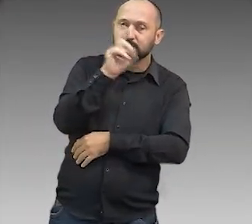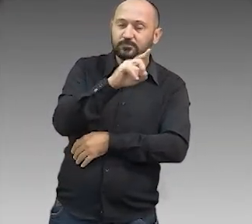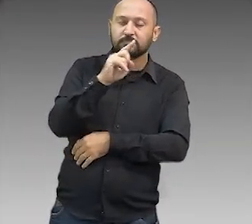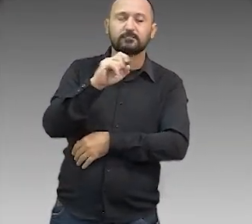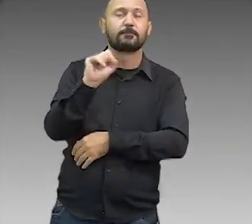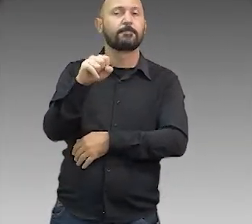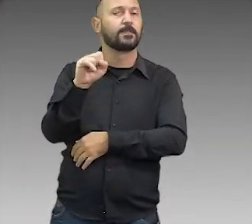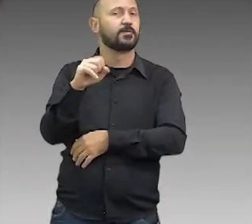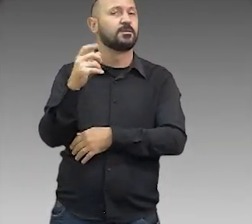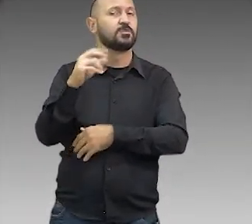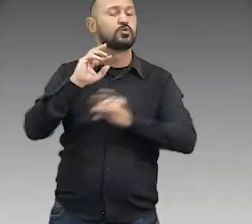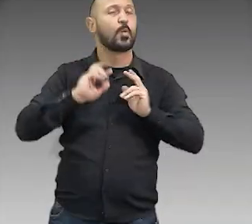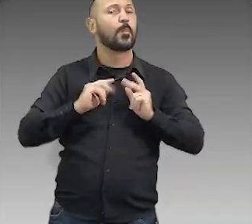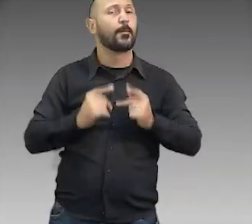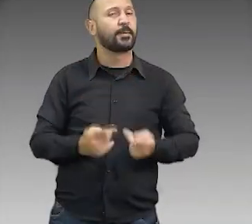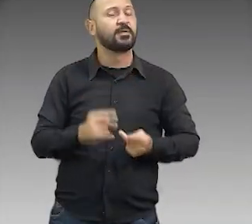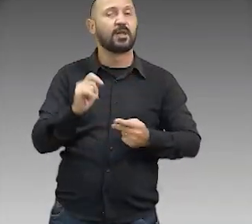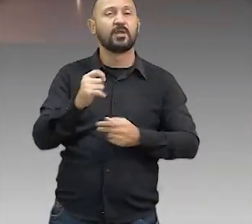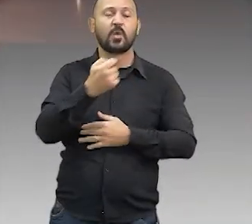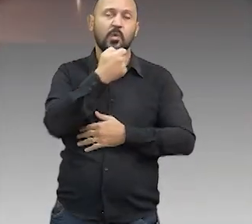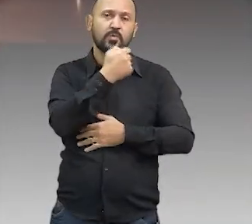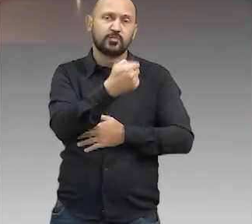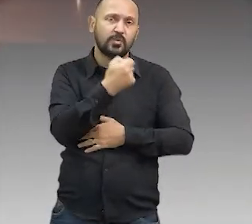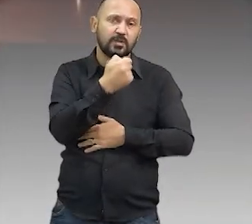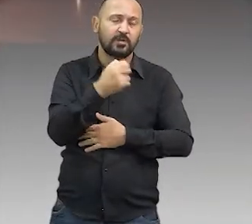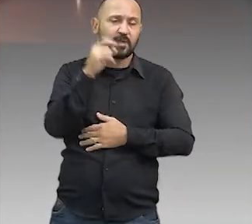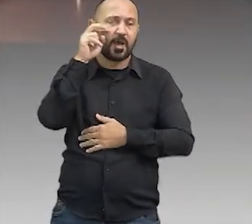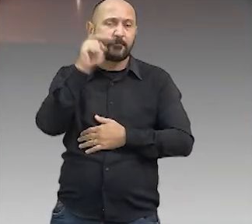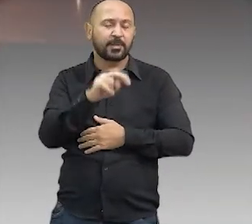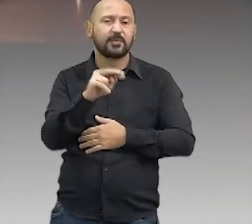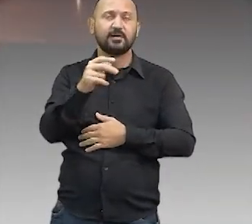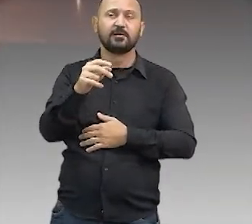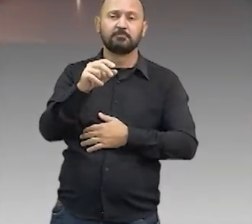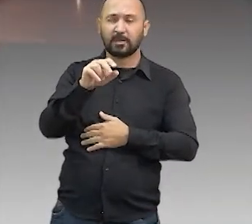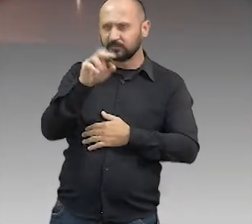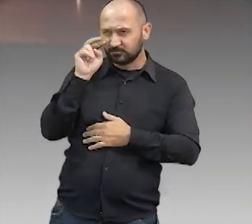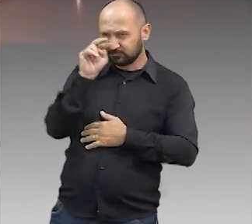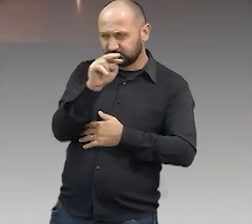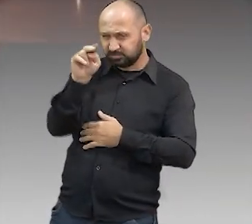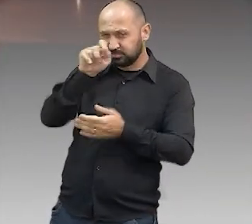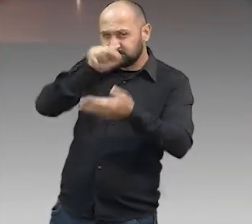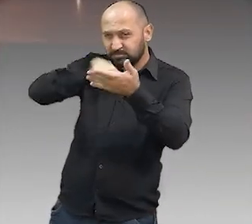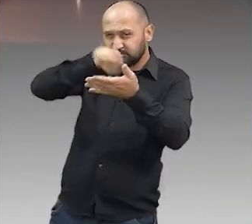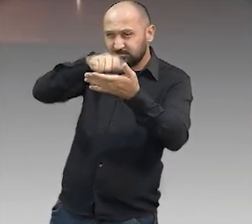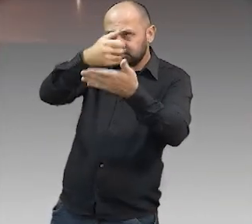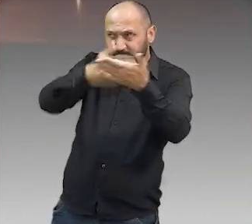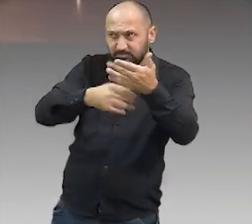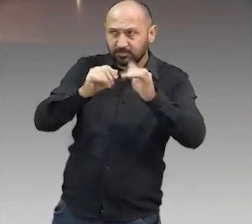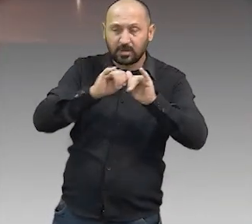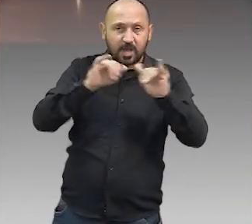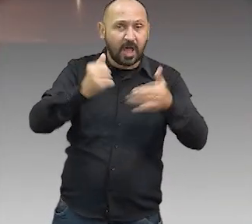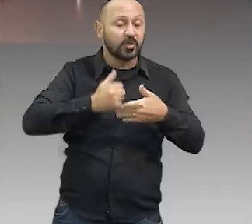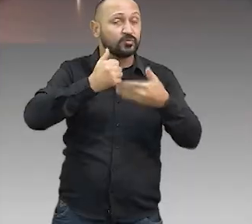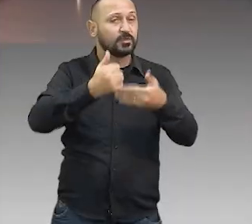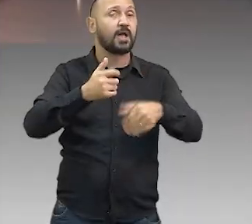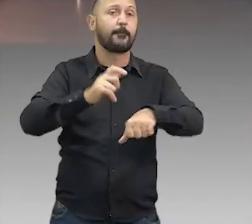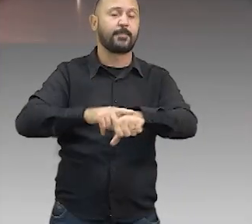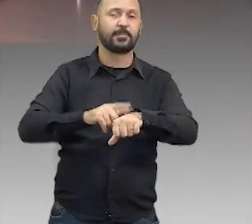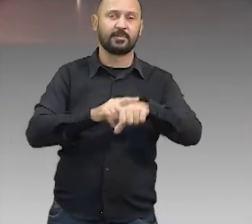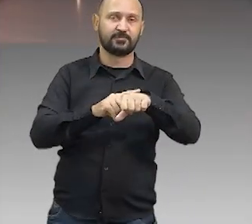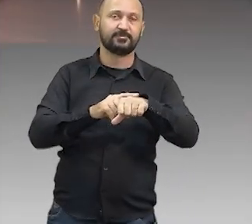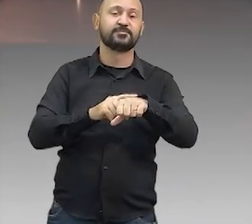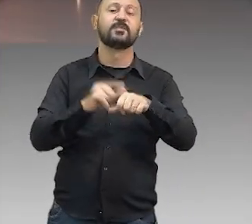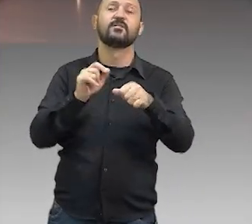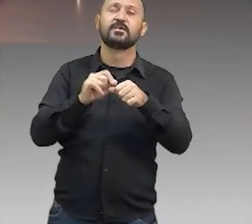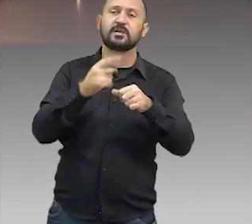Pode existir a falha, isso é muito humano. E aí o jornalista, ele está ali realmente para reportar e para contribuir com esse processo